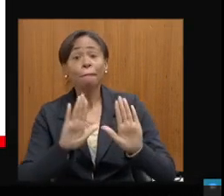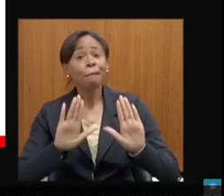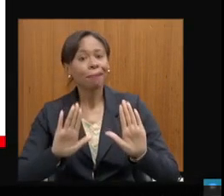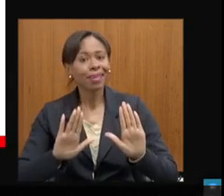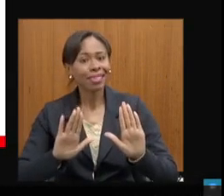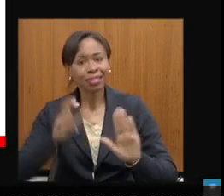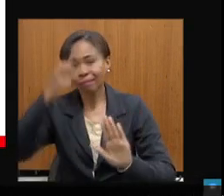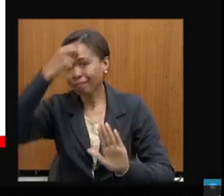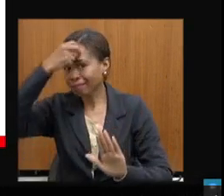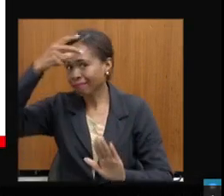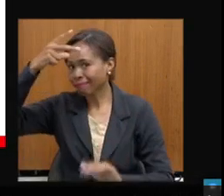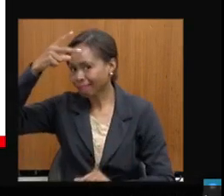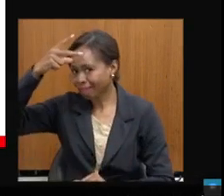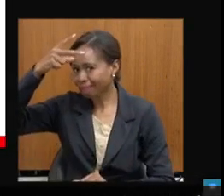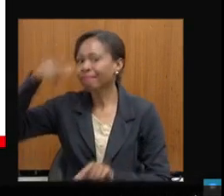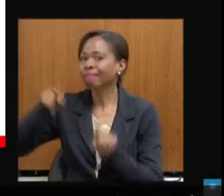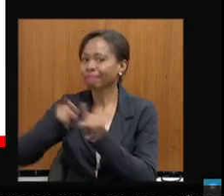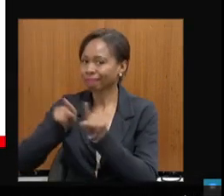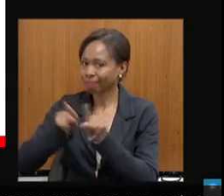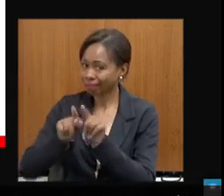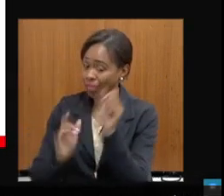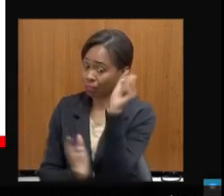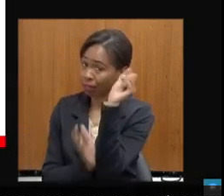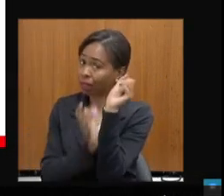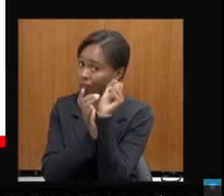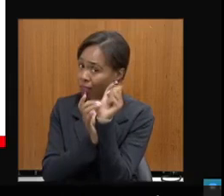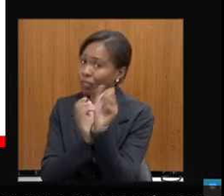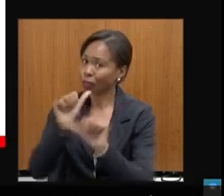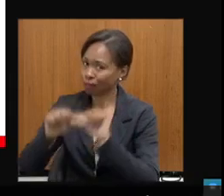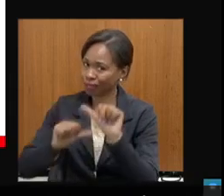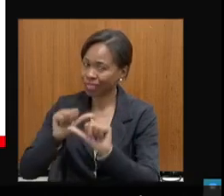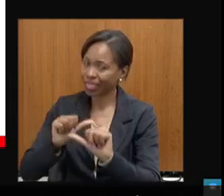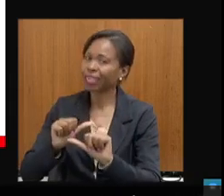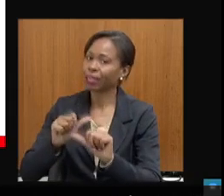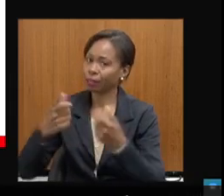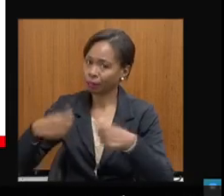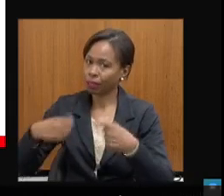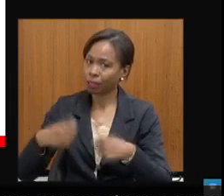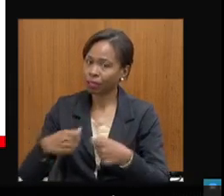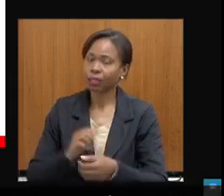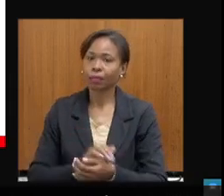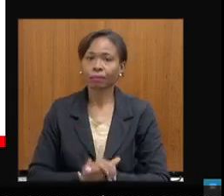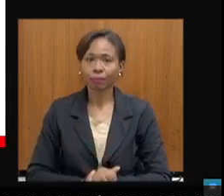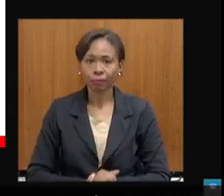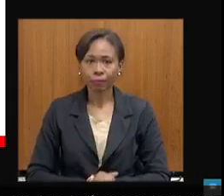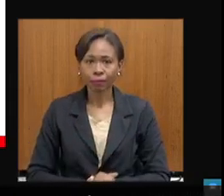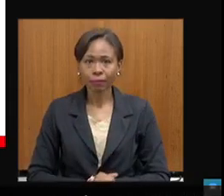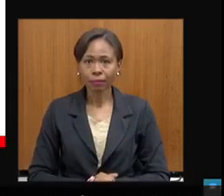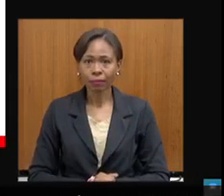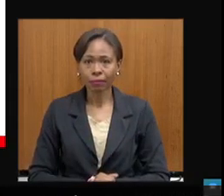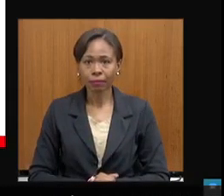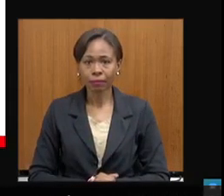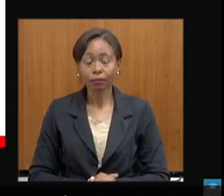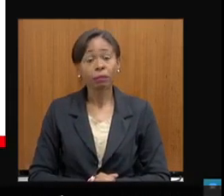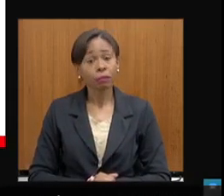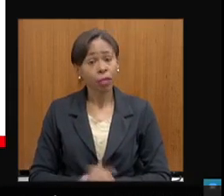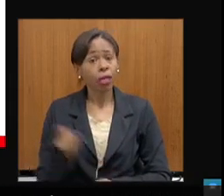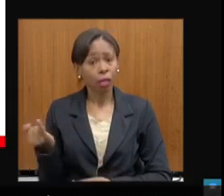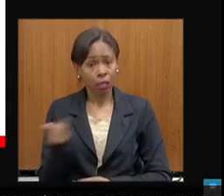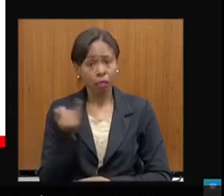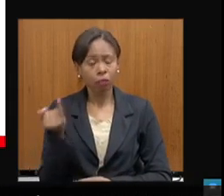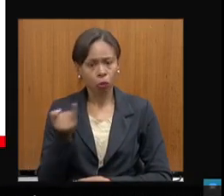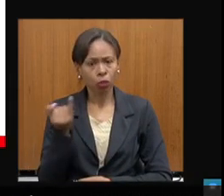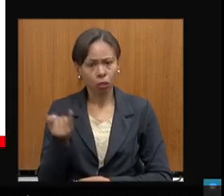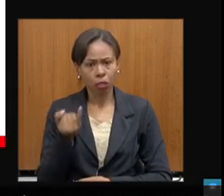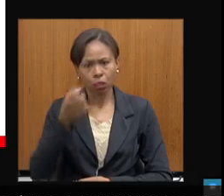os municípios também façam a desvalorização abraço pastor que acabei de fazer você sofrer de leite importante que a gente